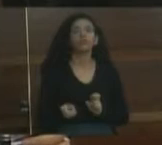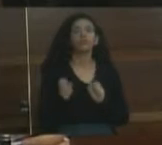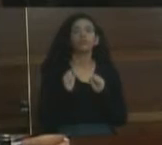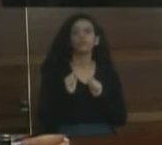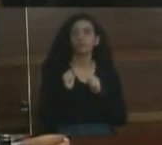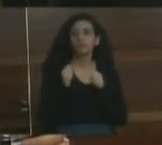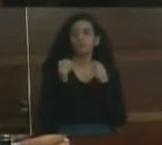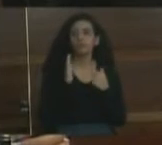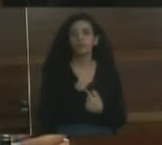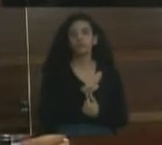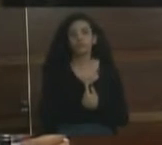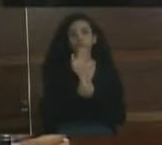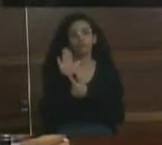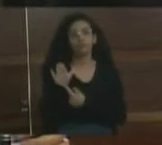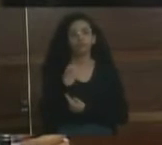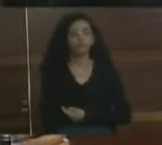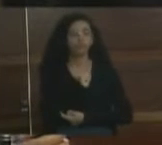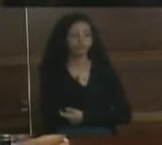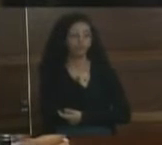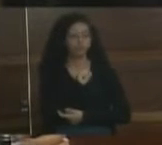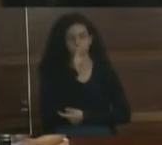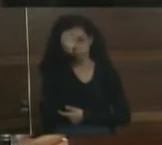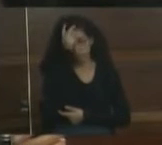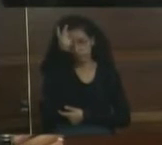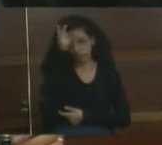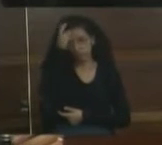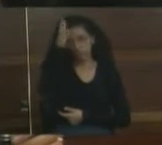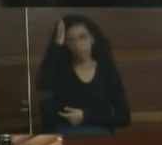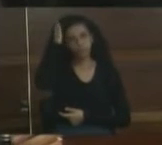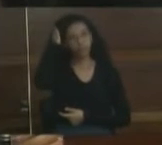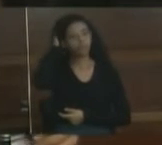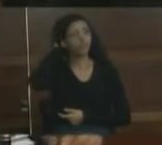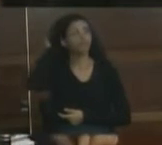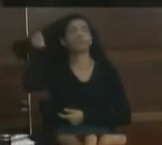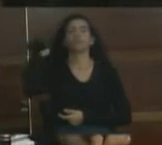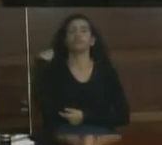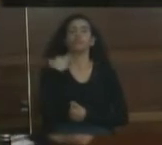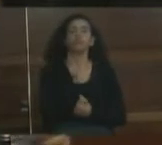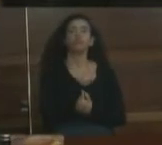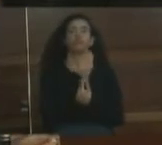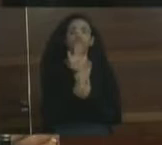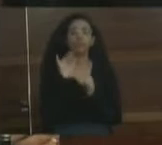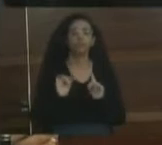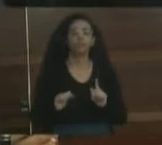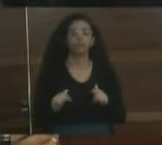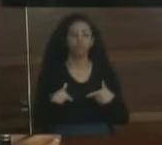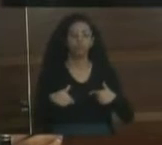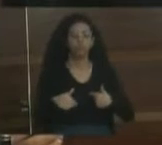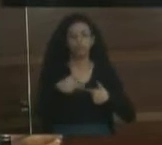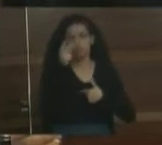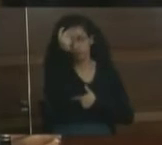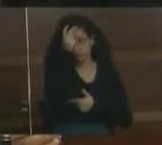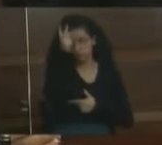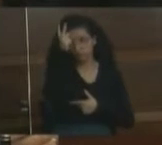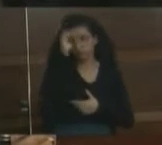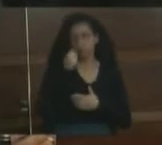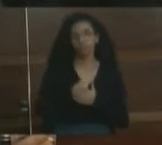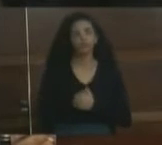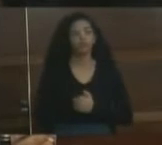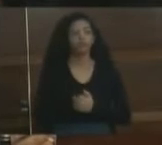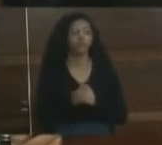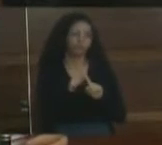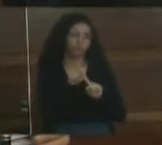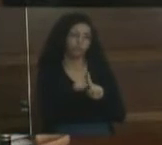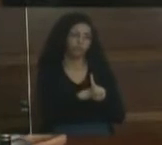demonstrar os números da prefeitura demonstrar as ações da prefeitura no neste quadrimestre